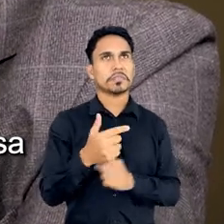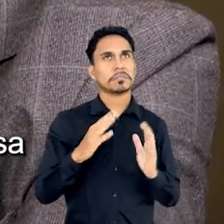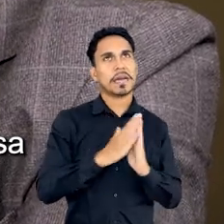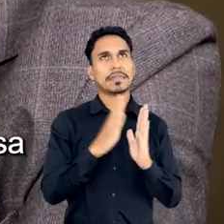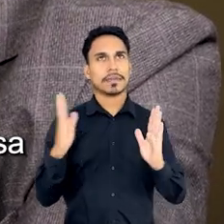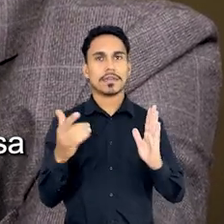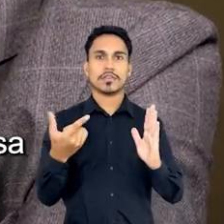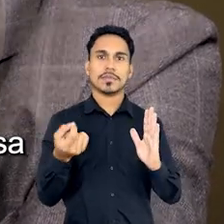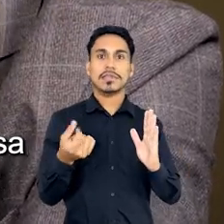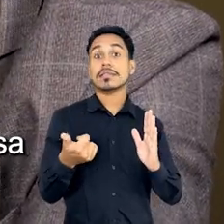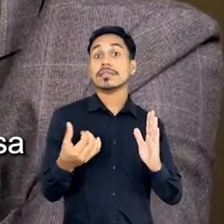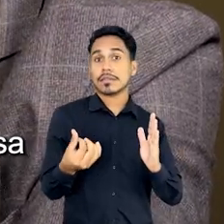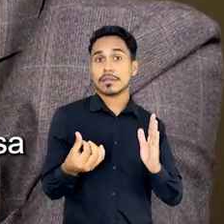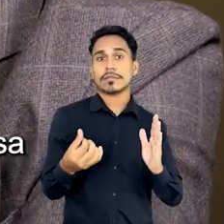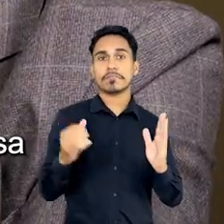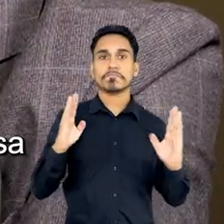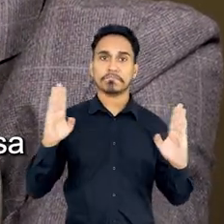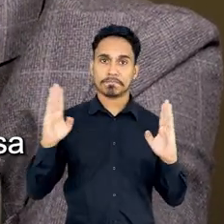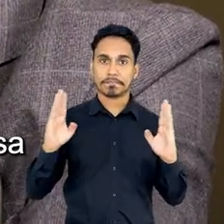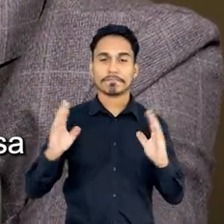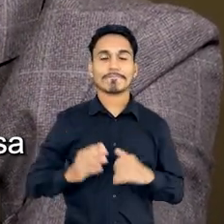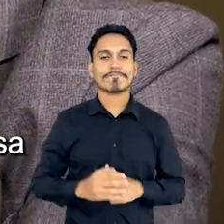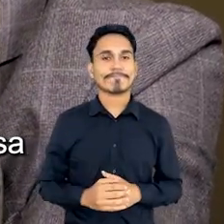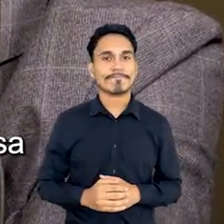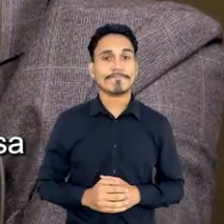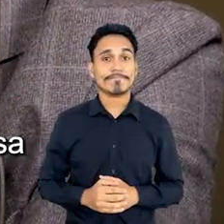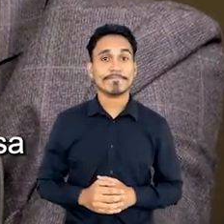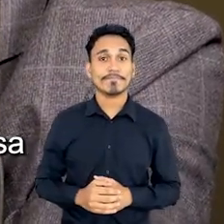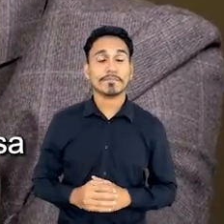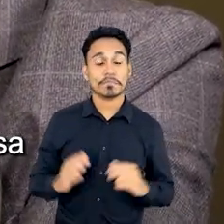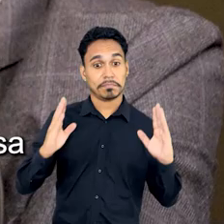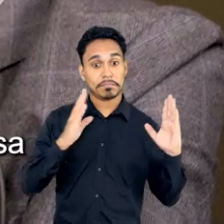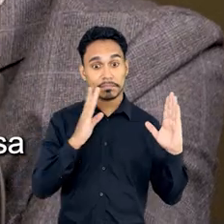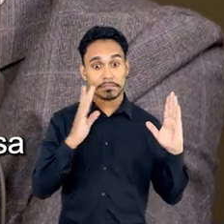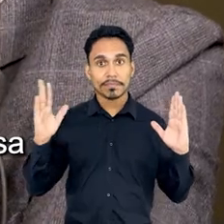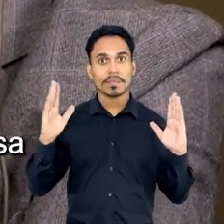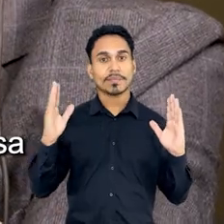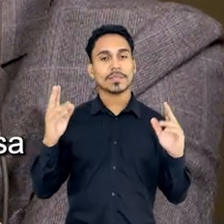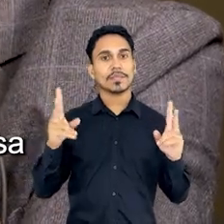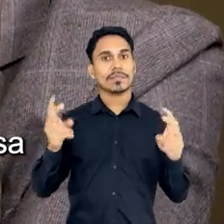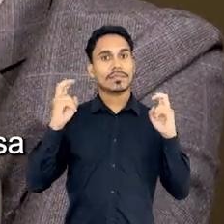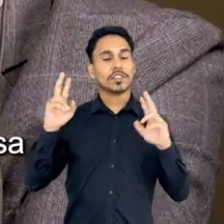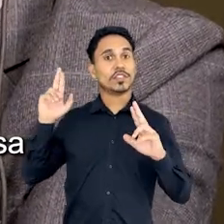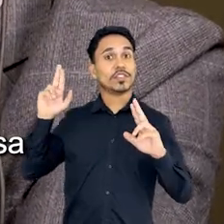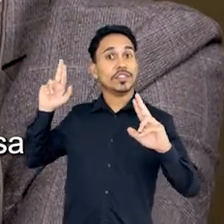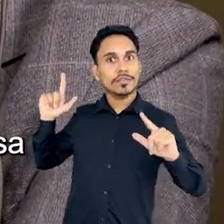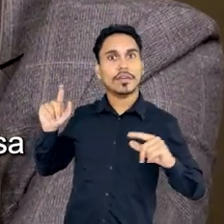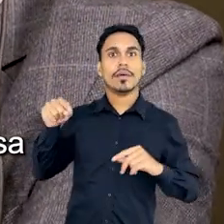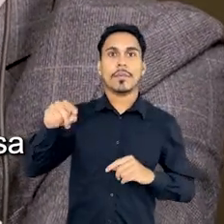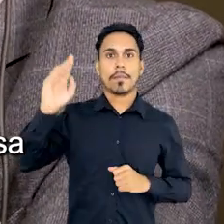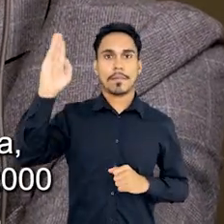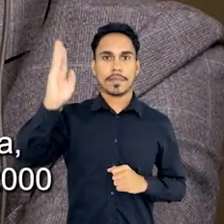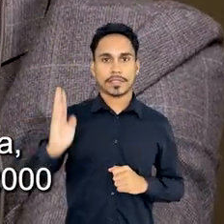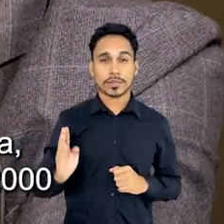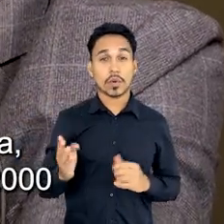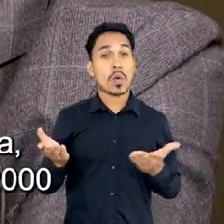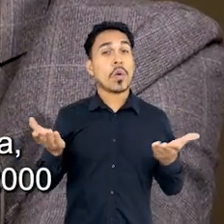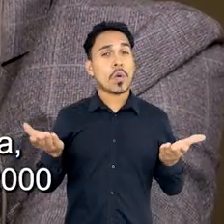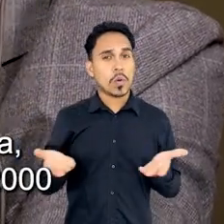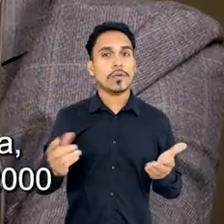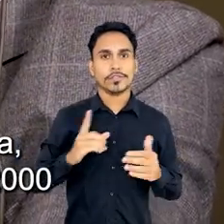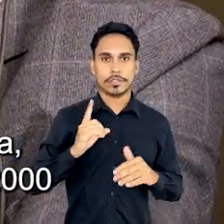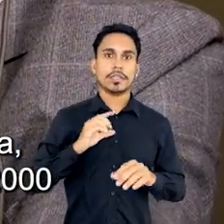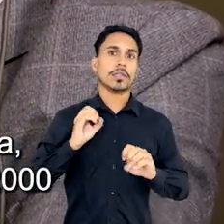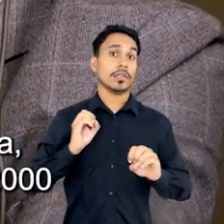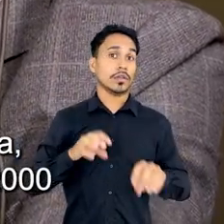2016 então Eh o um pouco foi ver também Essa diferença do Brasil para lhe dar outro dado hoje a gente